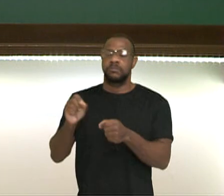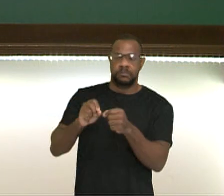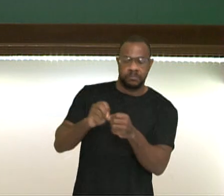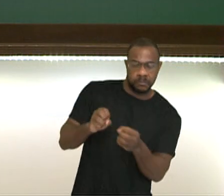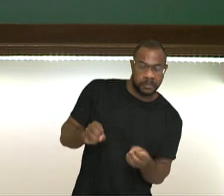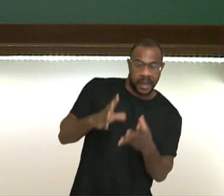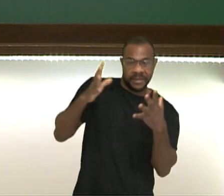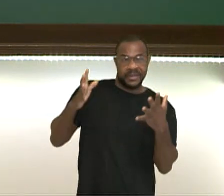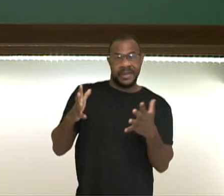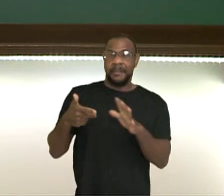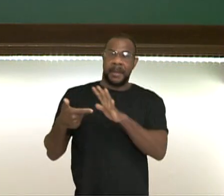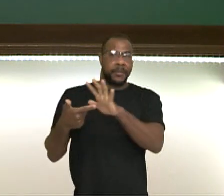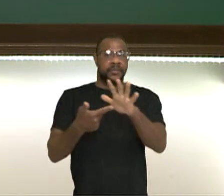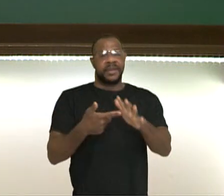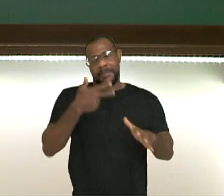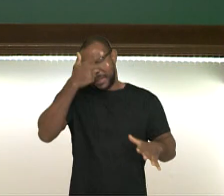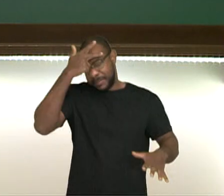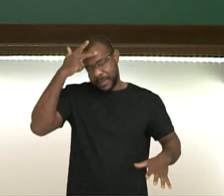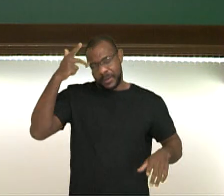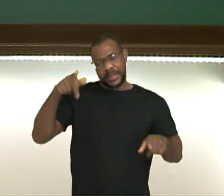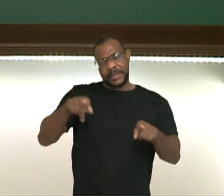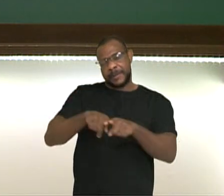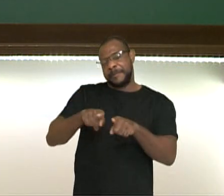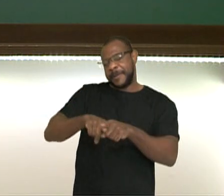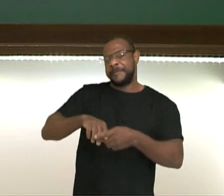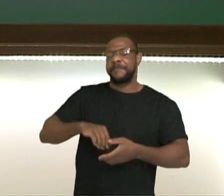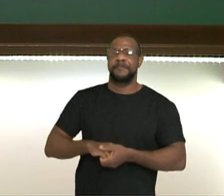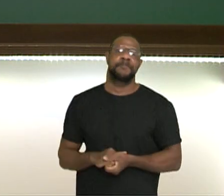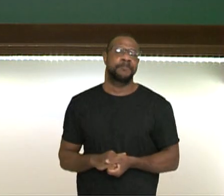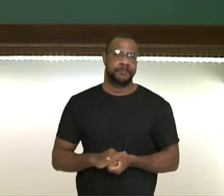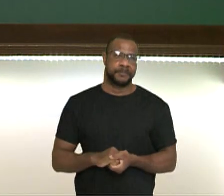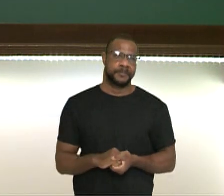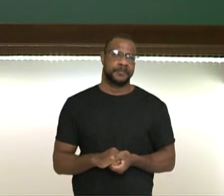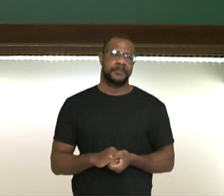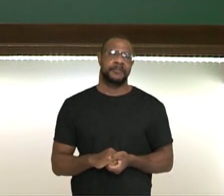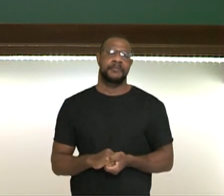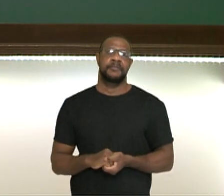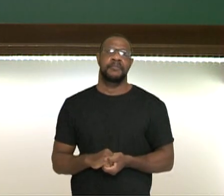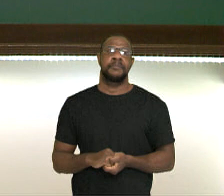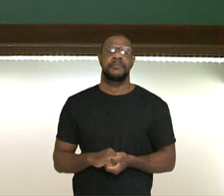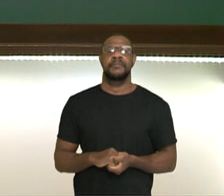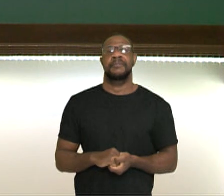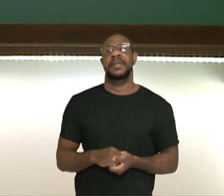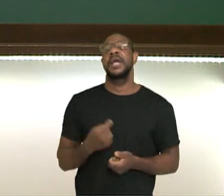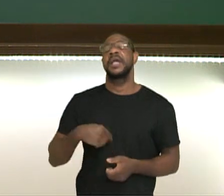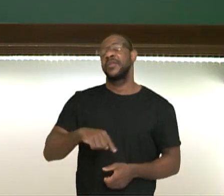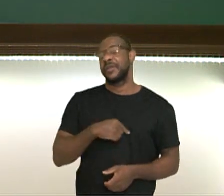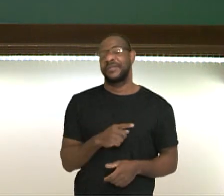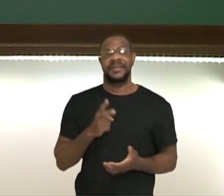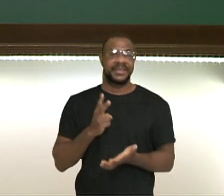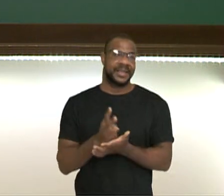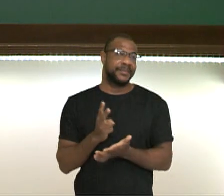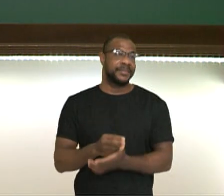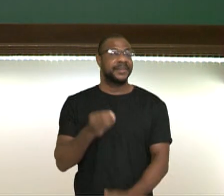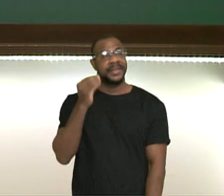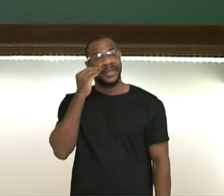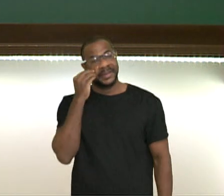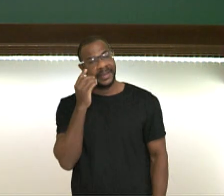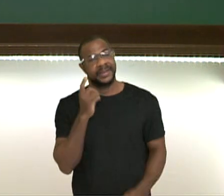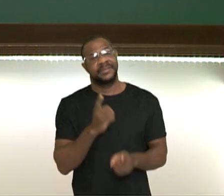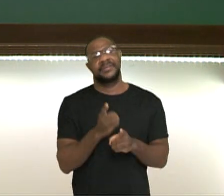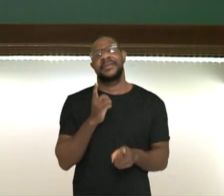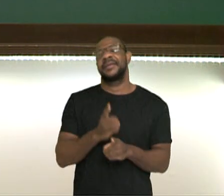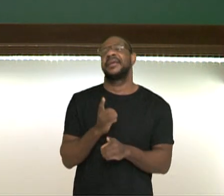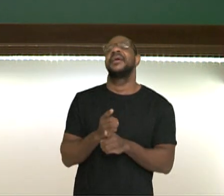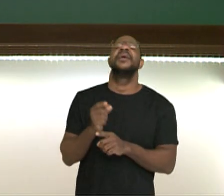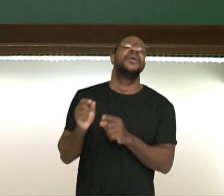e vai ali guardar ali no bolsinho escondidinho o truque dele, né? A gente não vai saber. E a gente vai sempre tentar descobrir qual